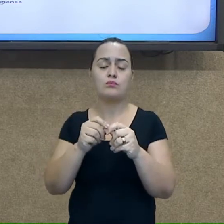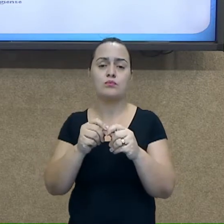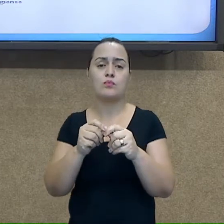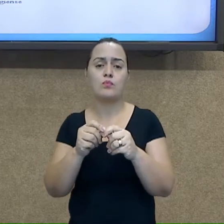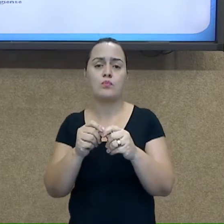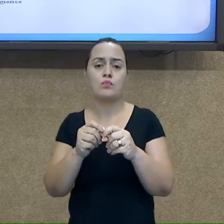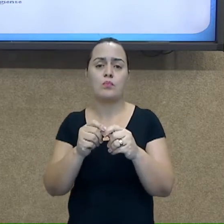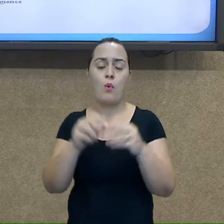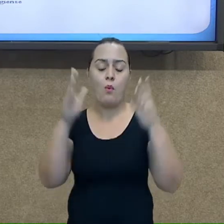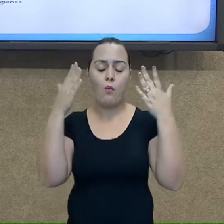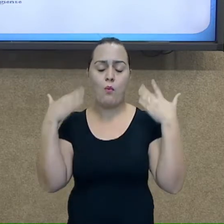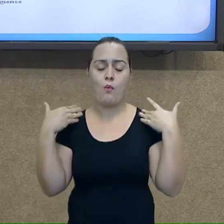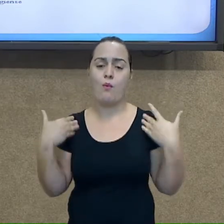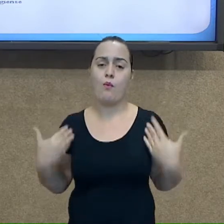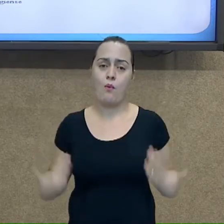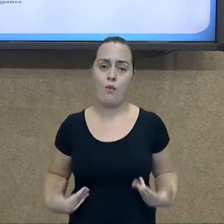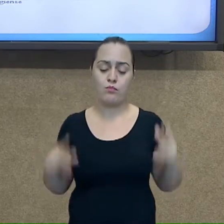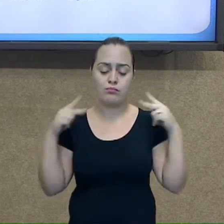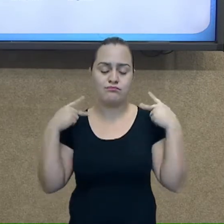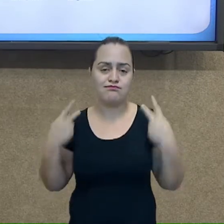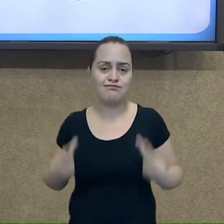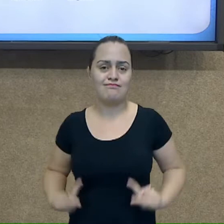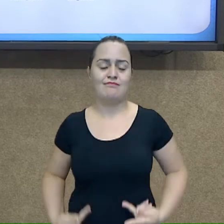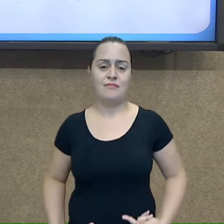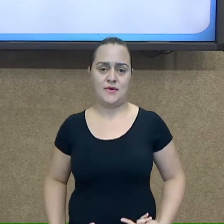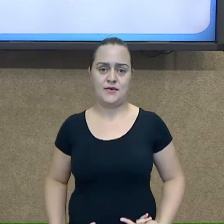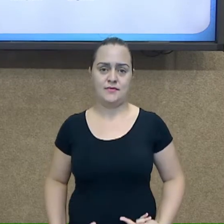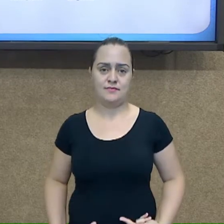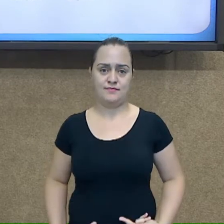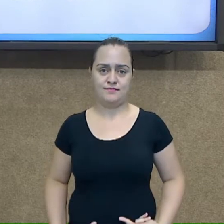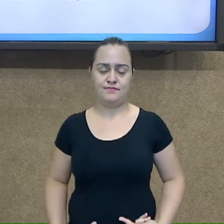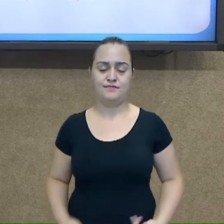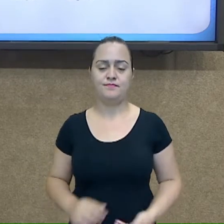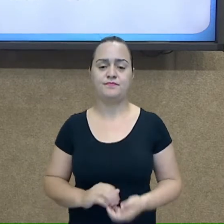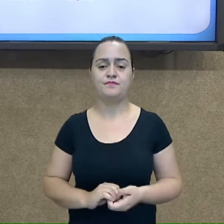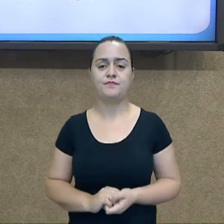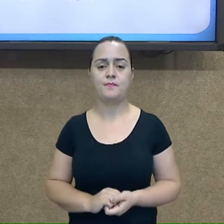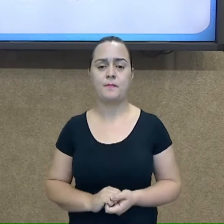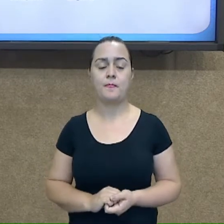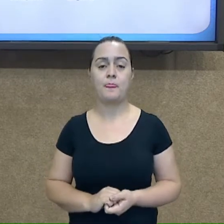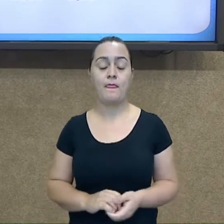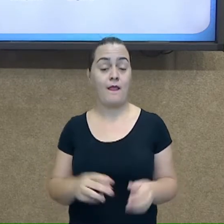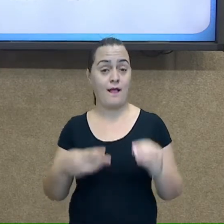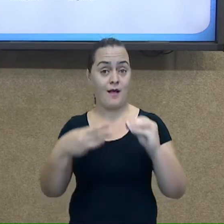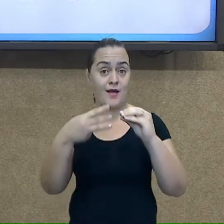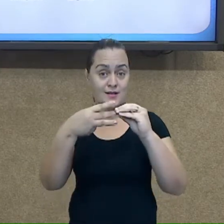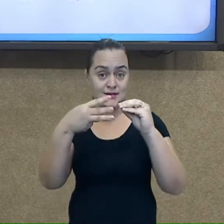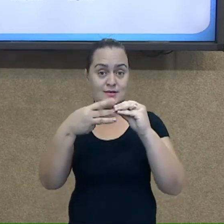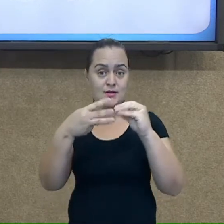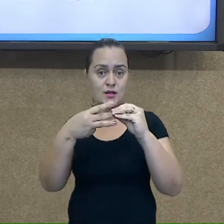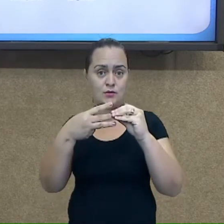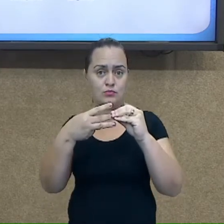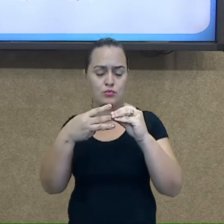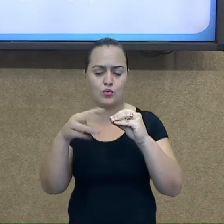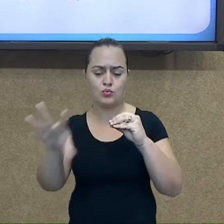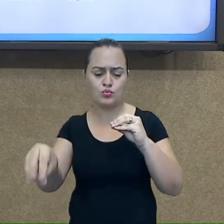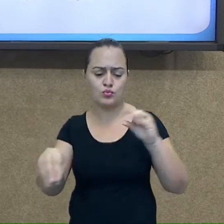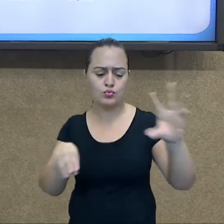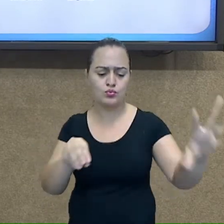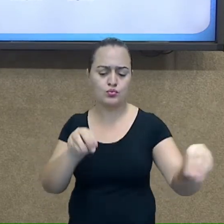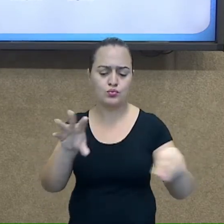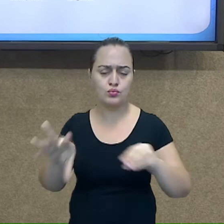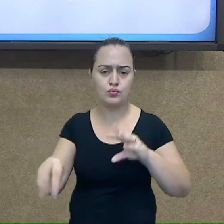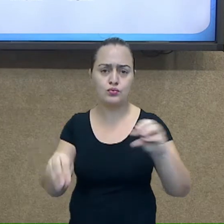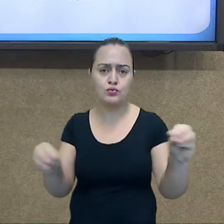organismo humano. Bom, as células, elas vão se unir, vão se juntar.